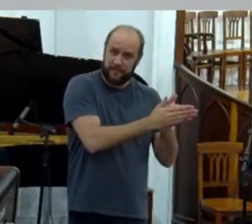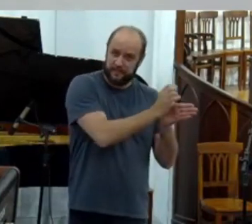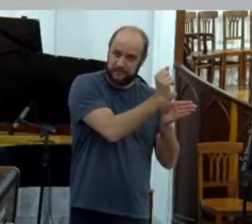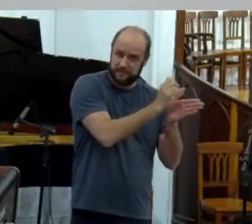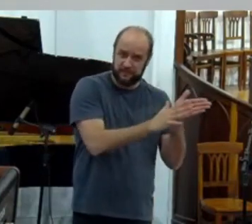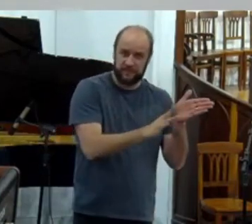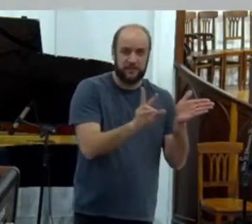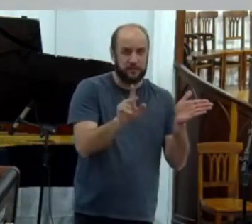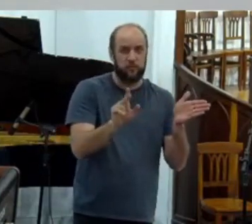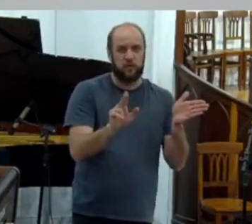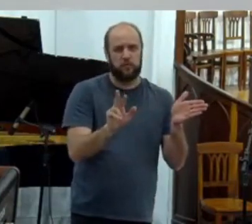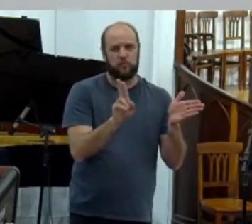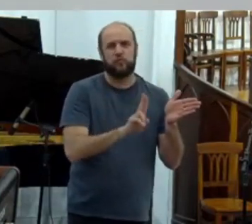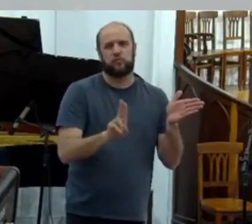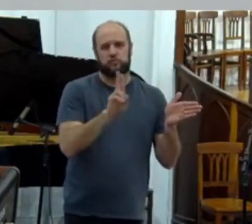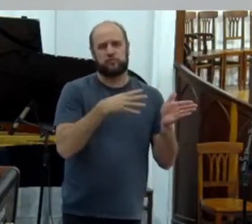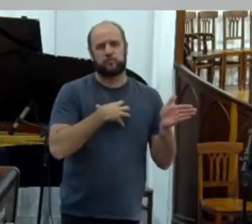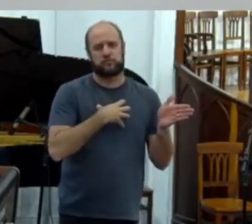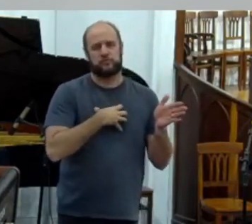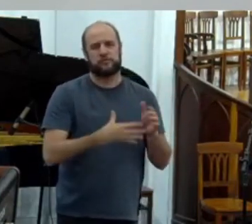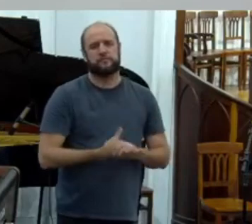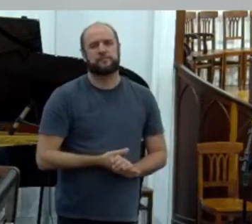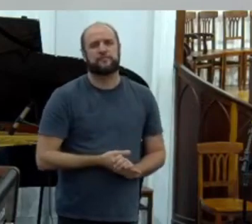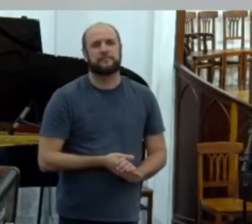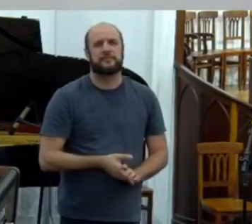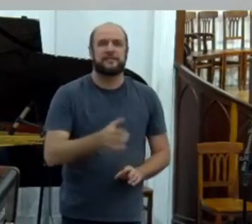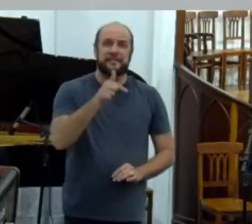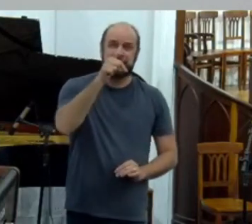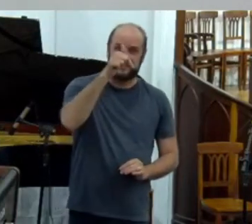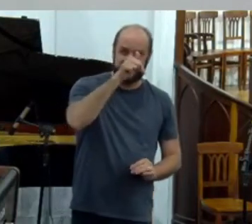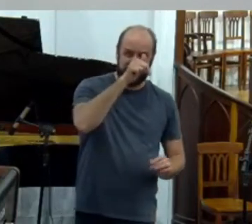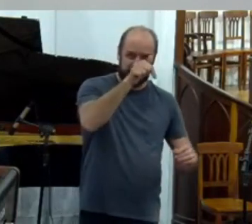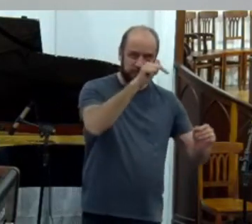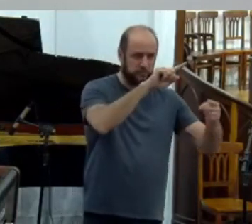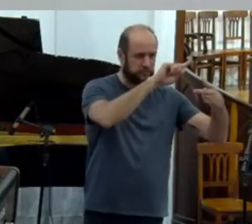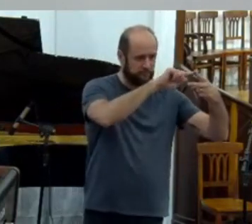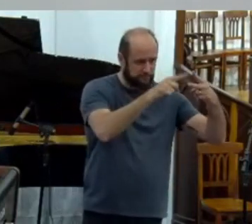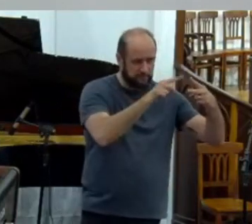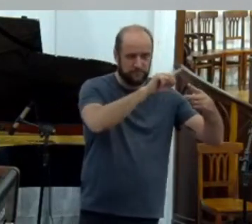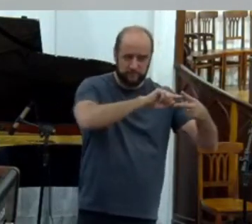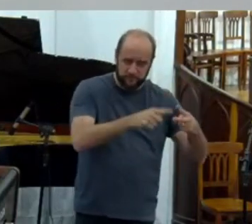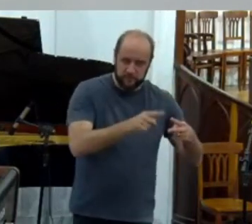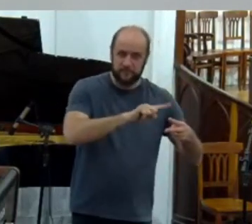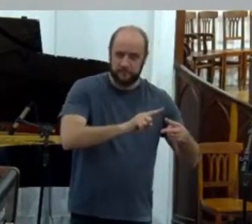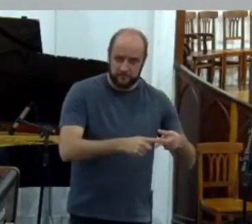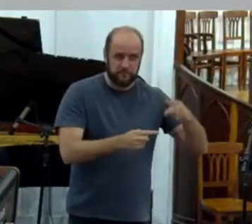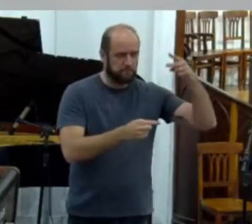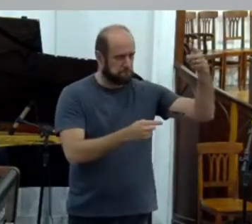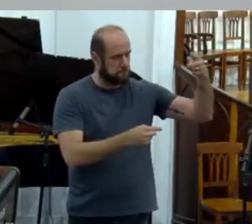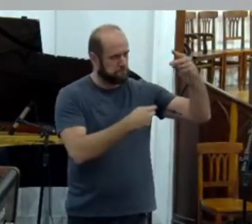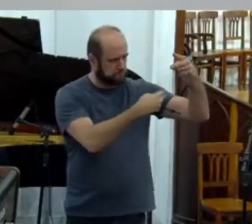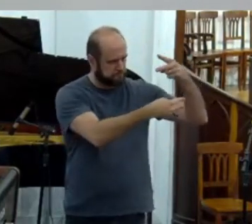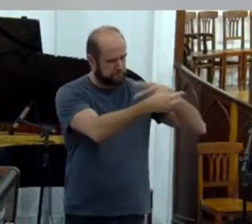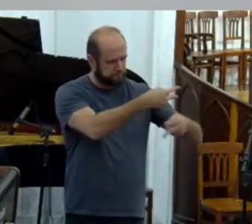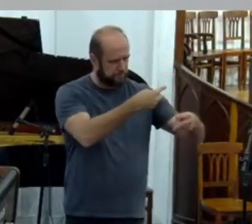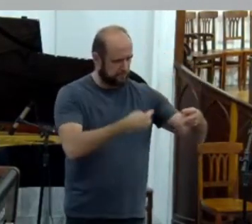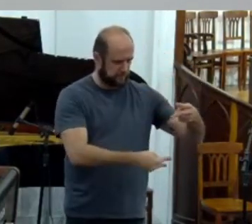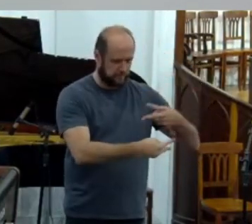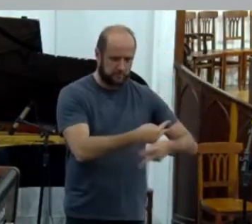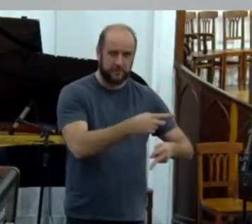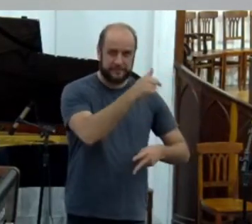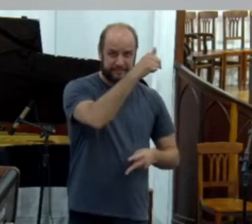emprega o mesmo recurso. Há 7 pares, 7 versículos, com